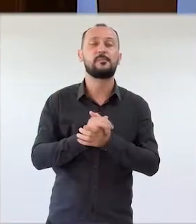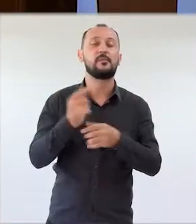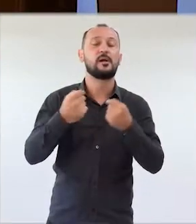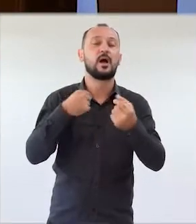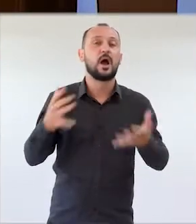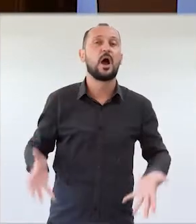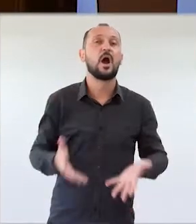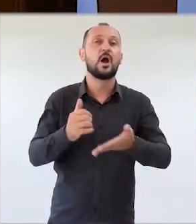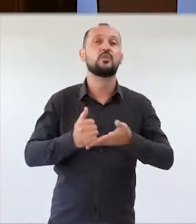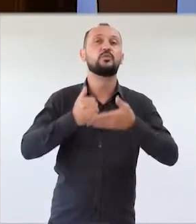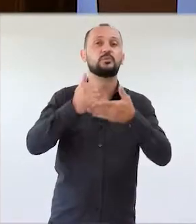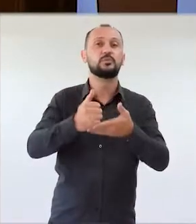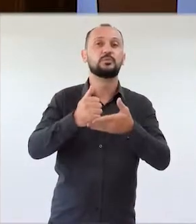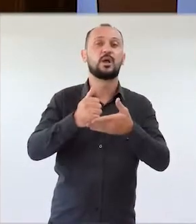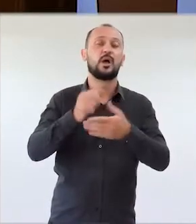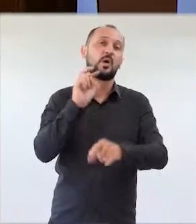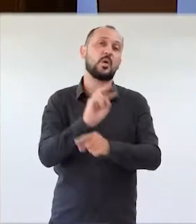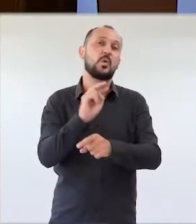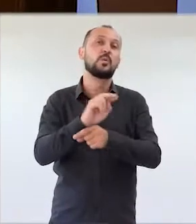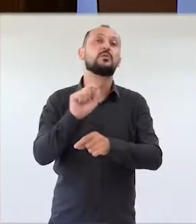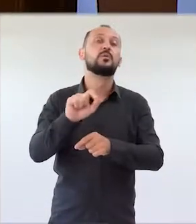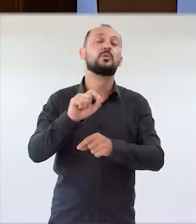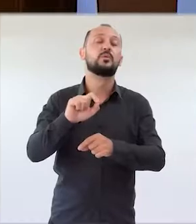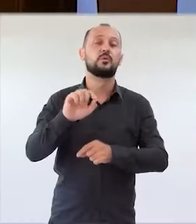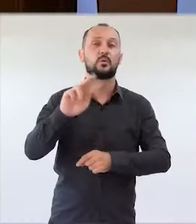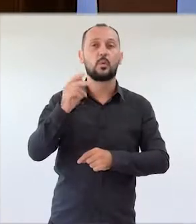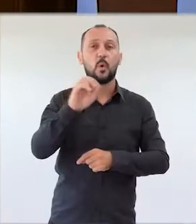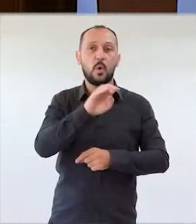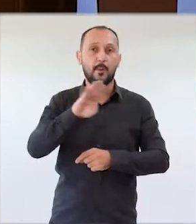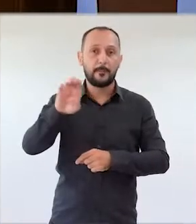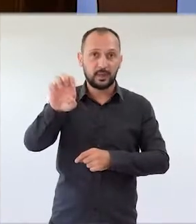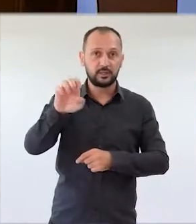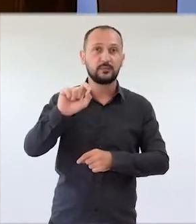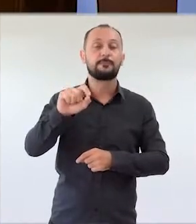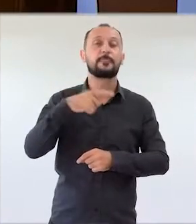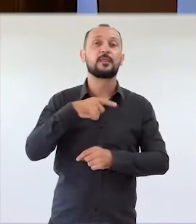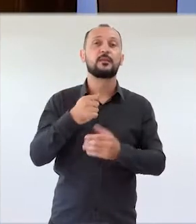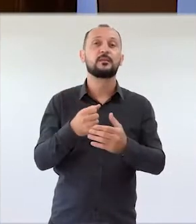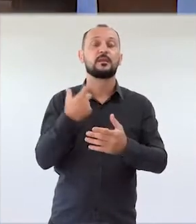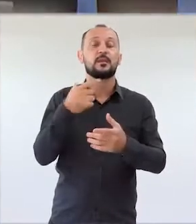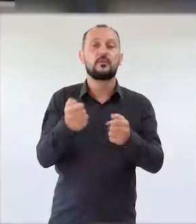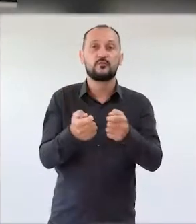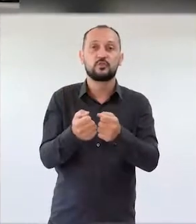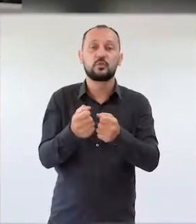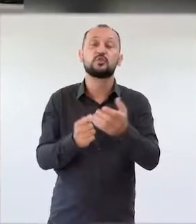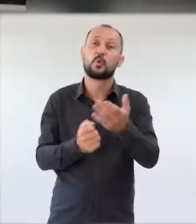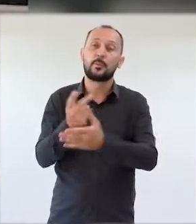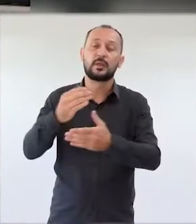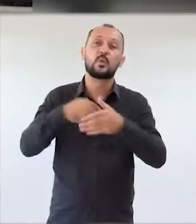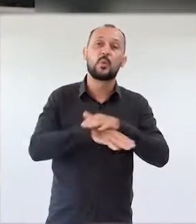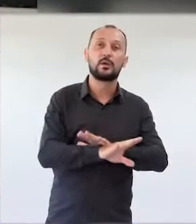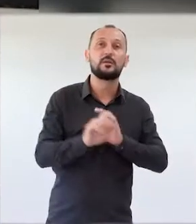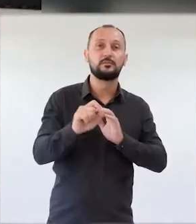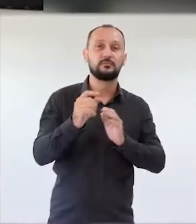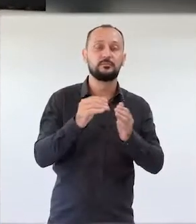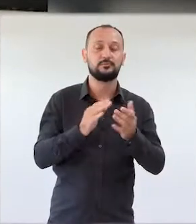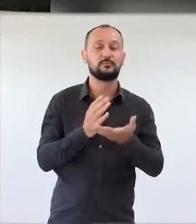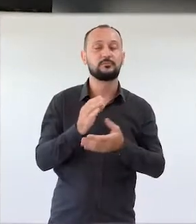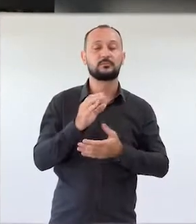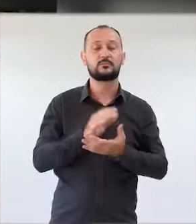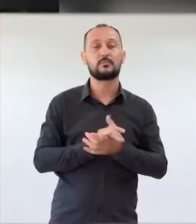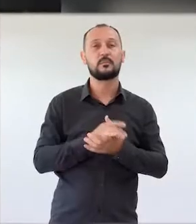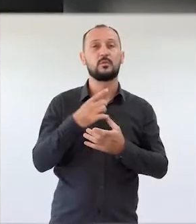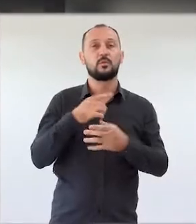também me incentivou a cultivar um hobby que eu sempre tive, que era de colecionar videogames. Eu